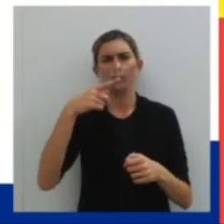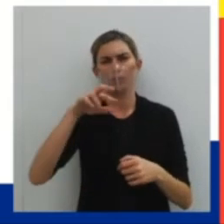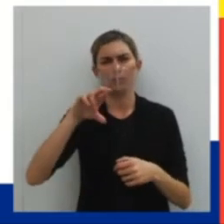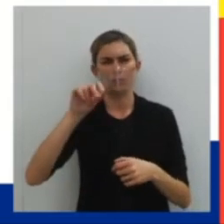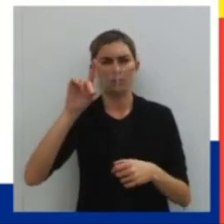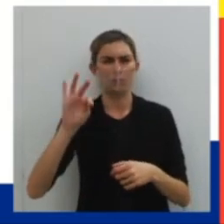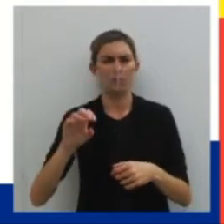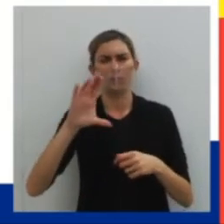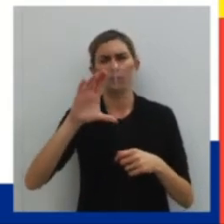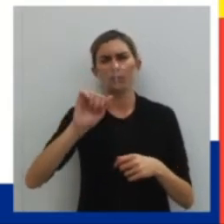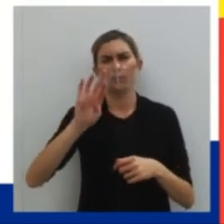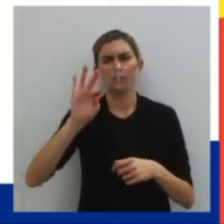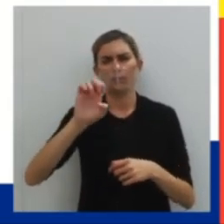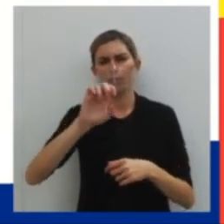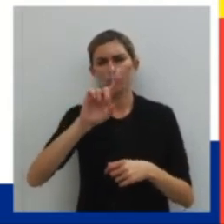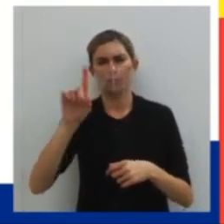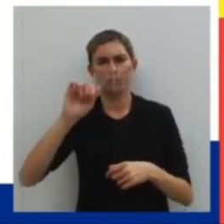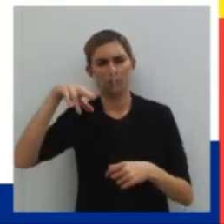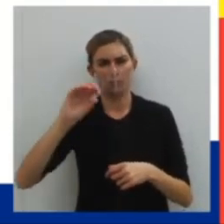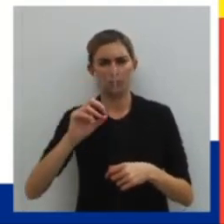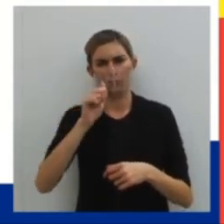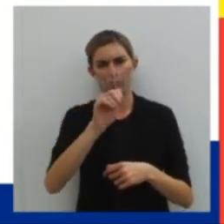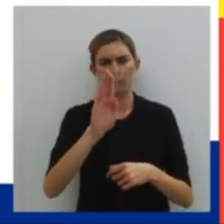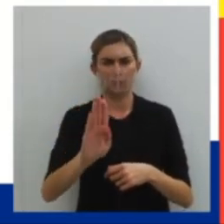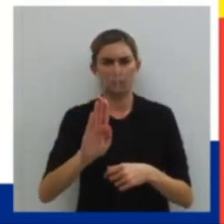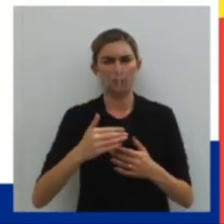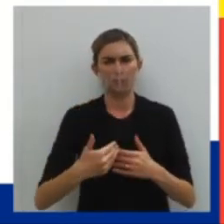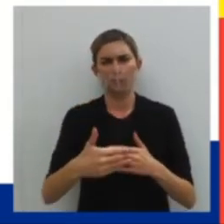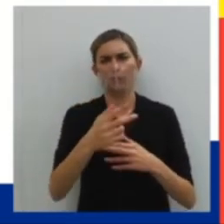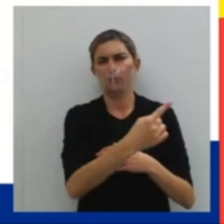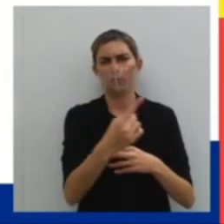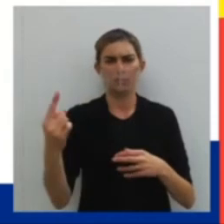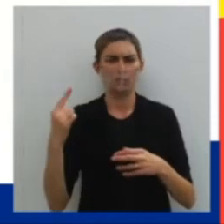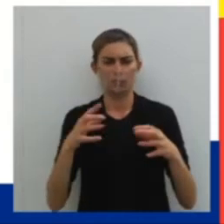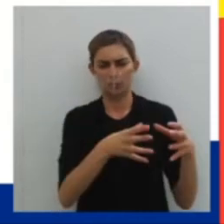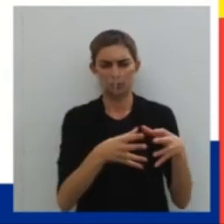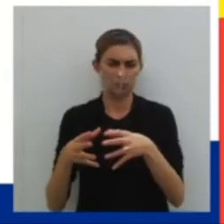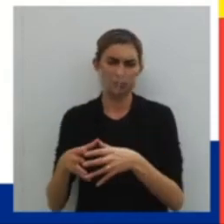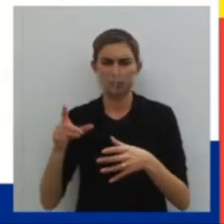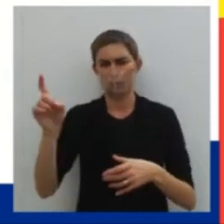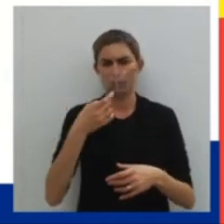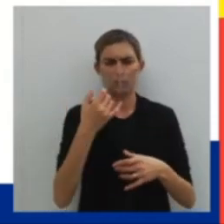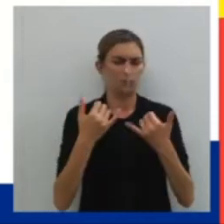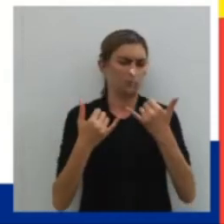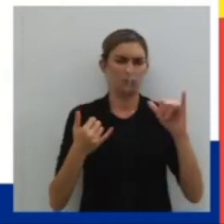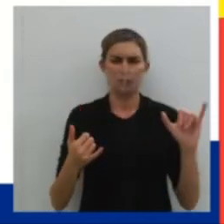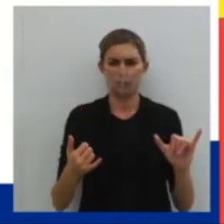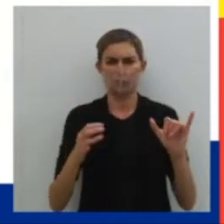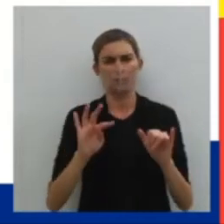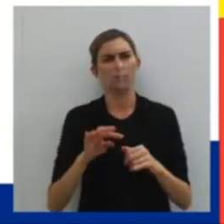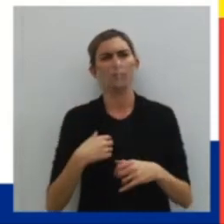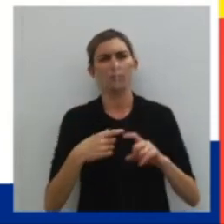produto cartesiano AB, que será dado a partir de cada par ordenado XY, tal que